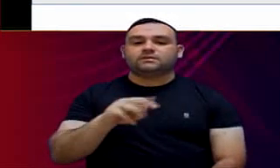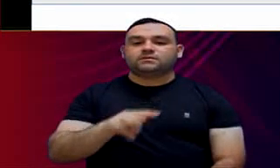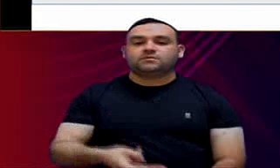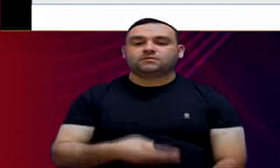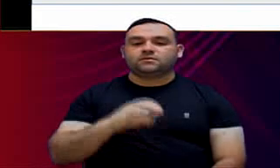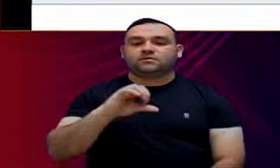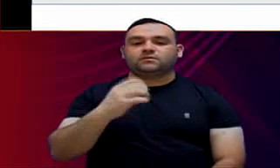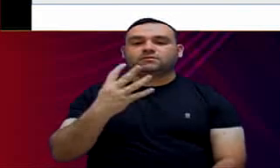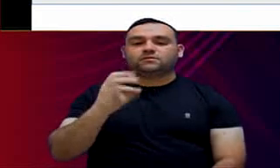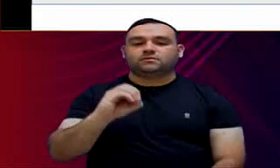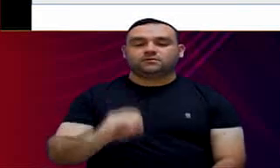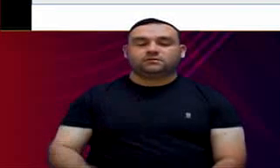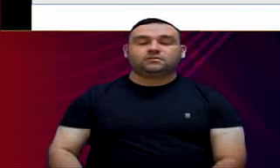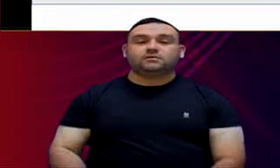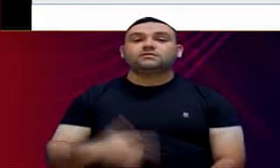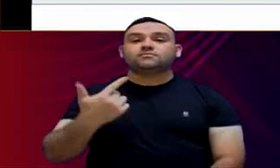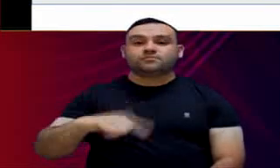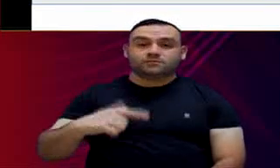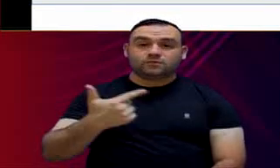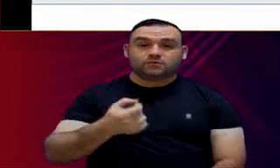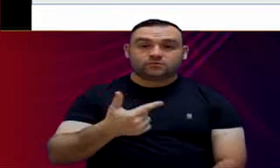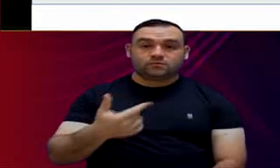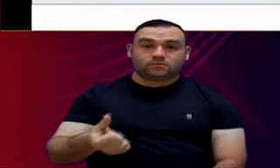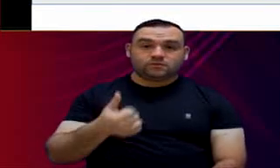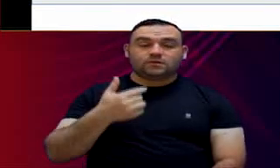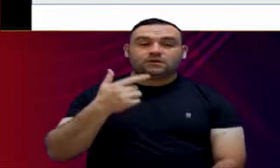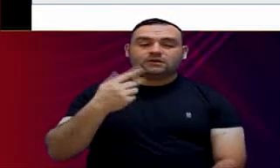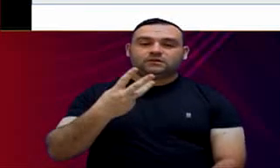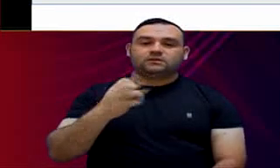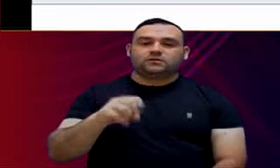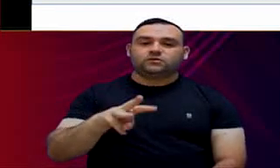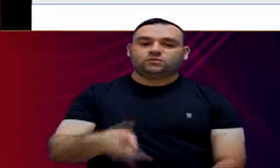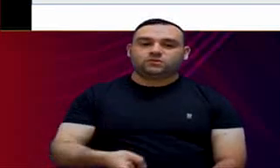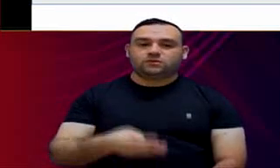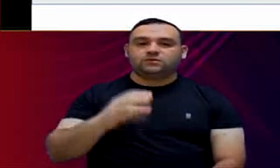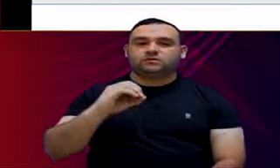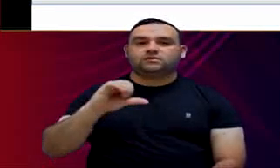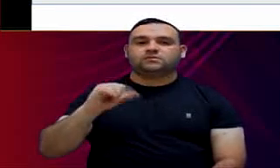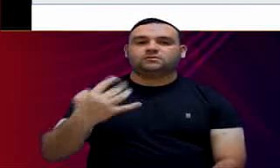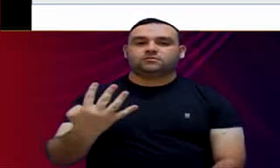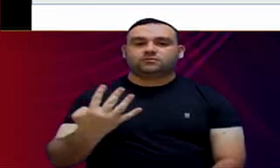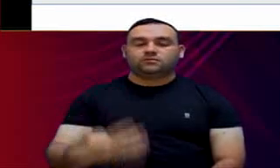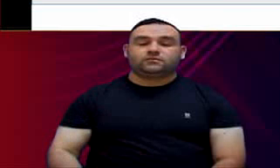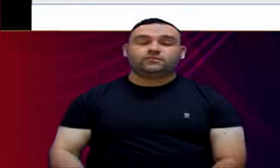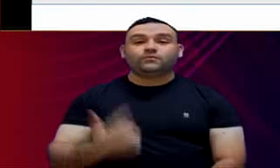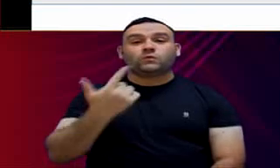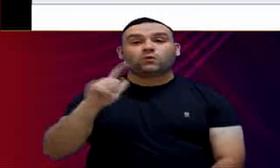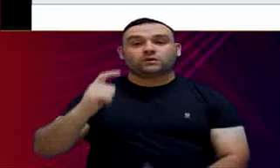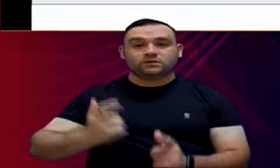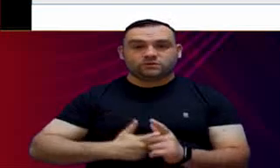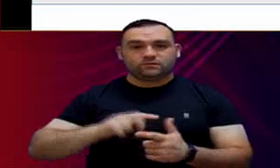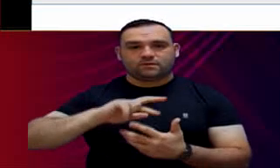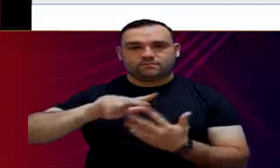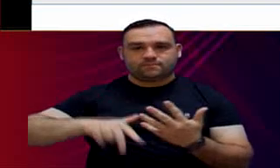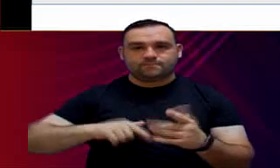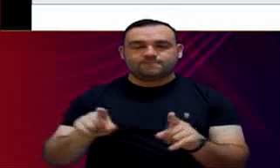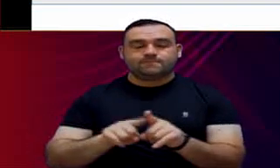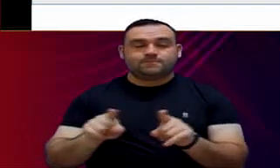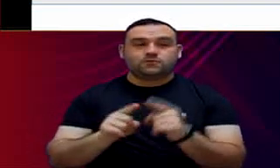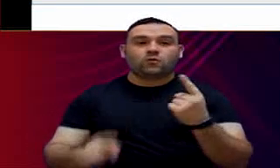milhões 940 e 2026 38 milhões e 94 outra despesas correntes